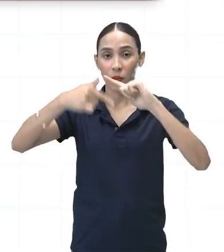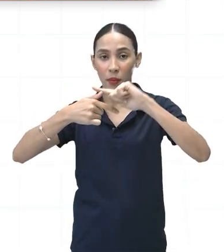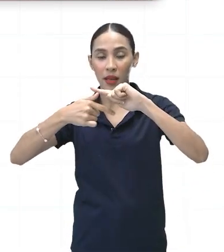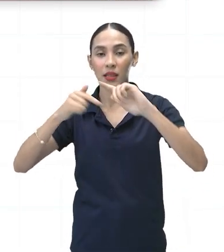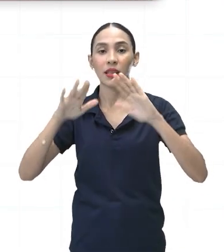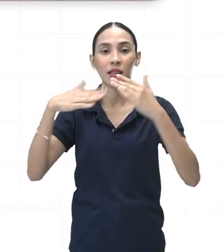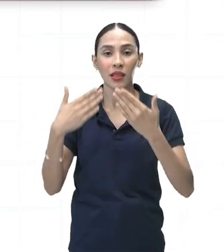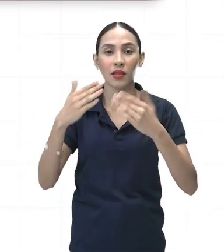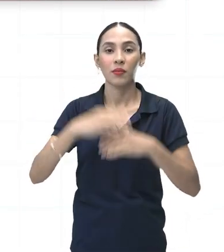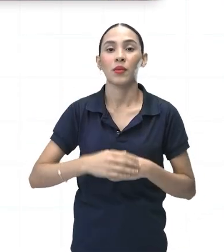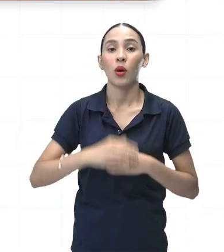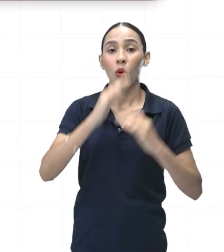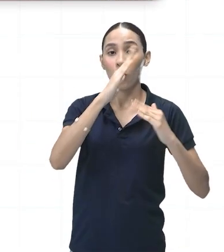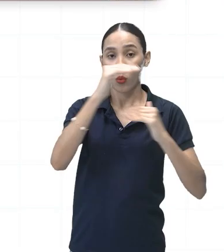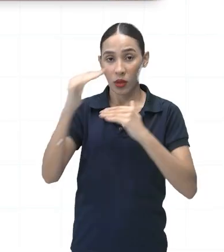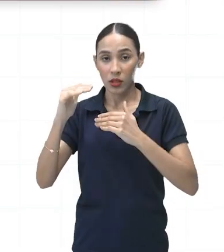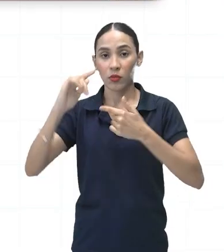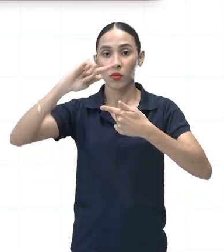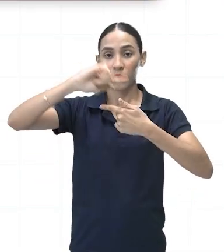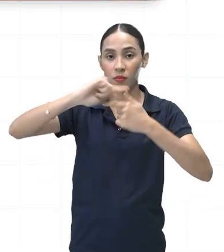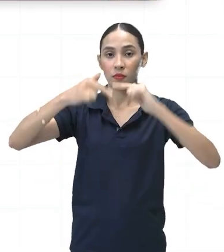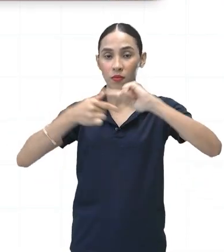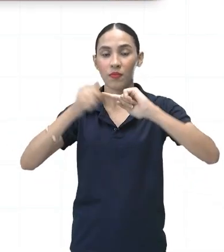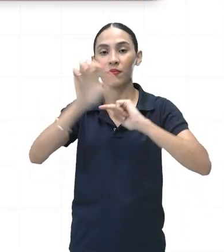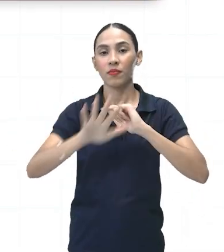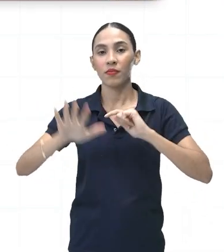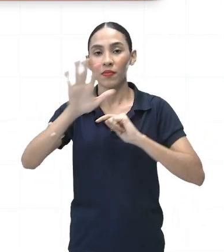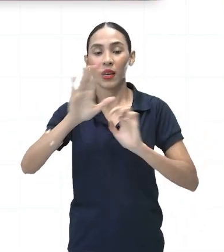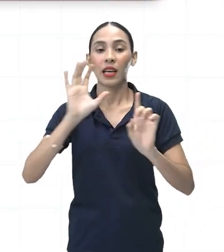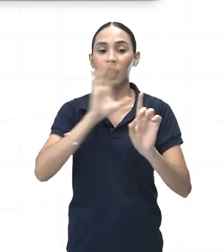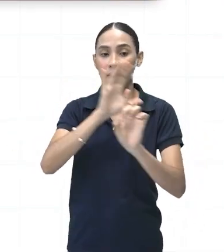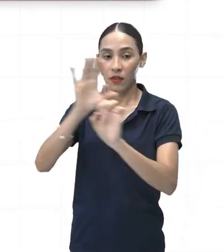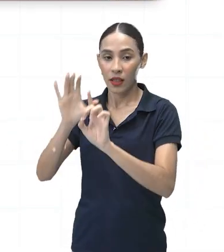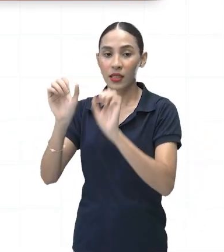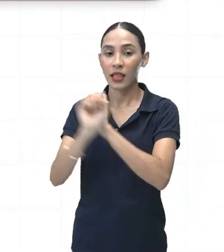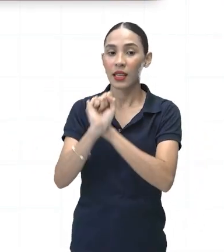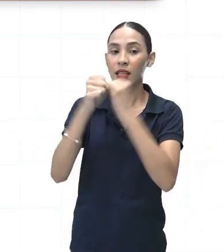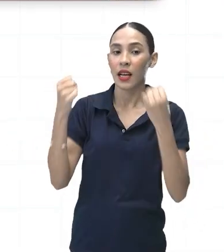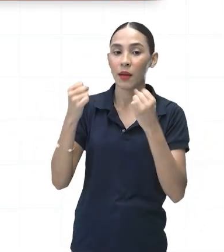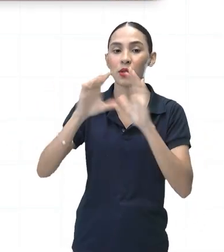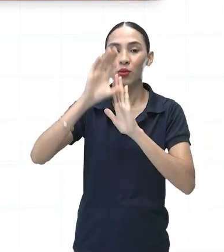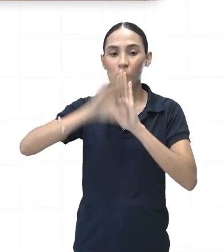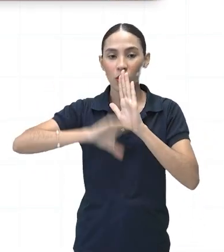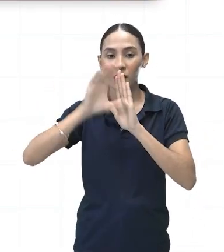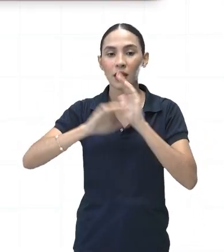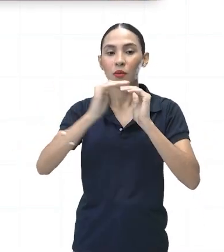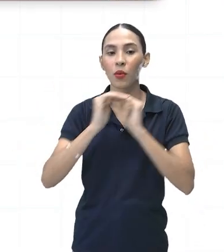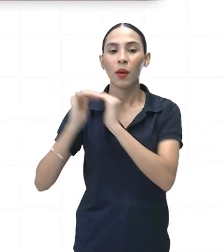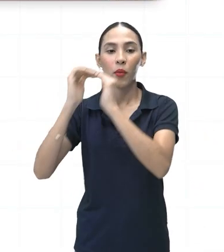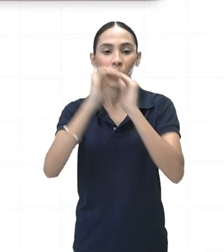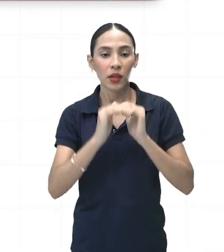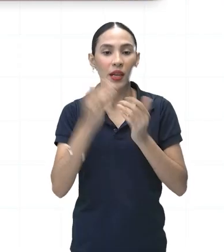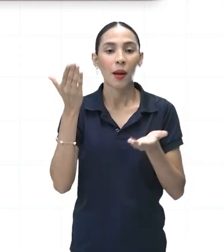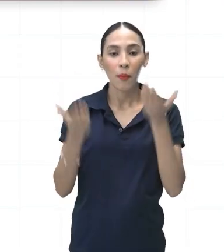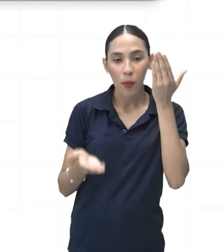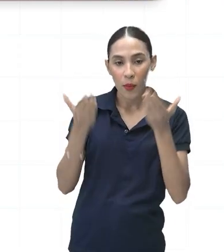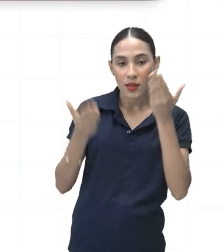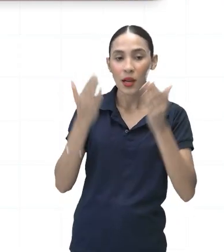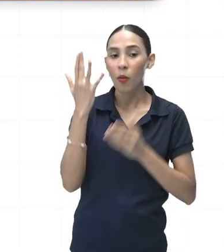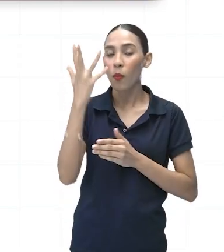Cubismo, figuras geométricas, tá? Essa influência. Rompimento com os conceitos de harmonia,